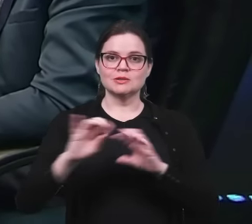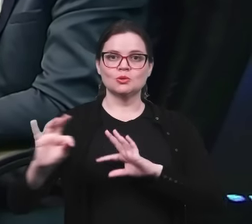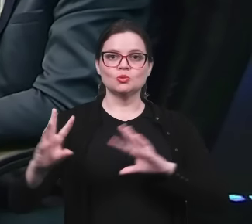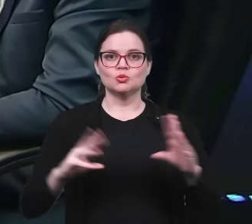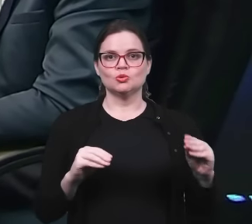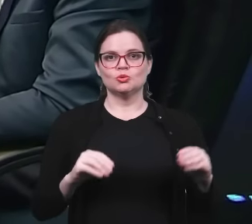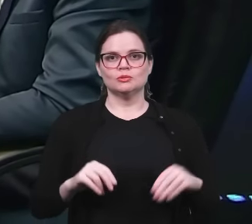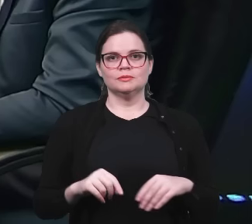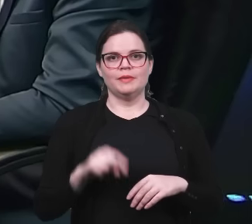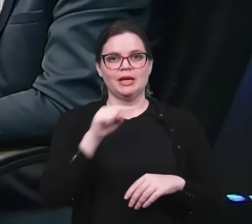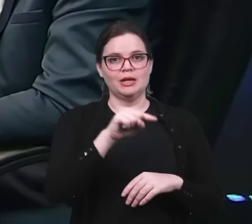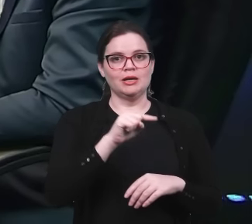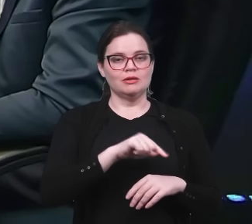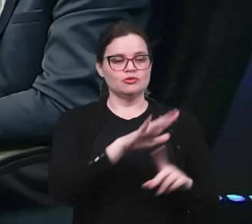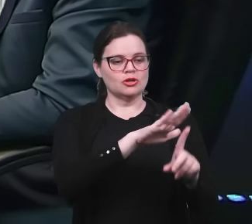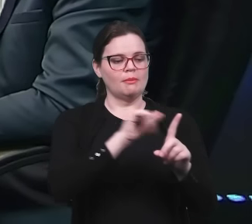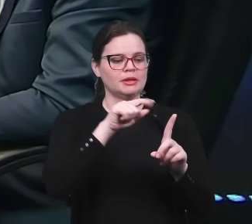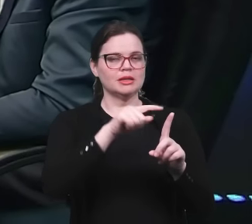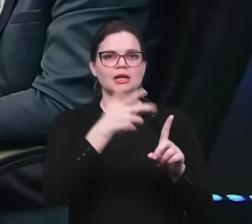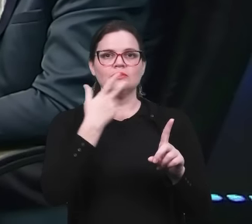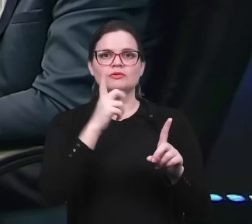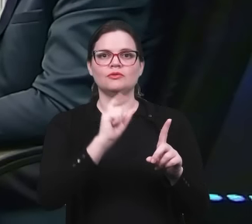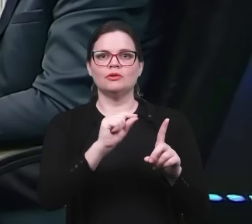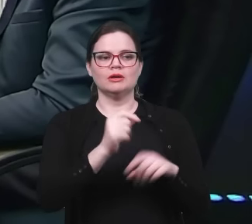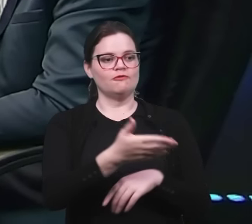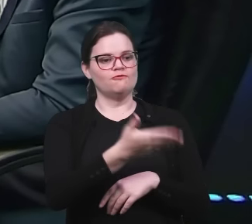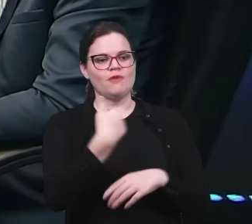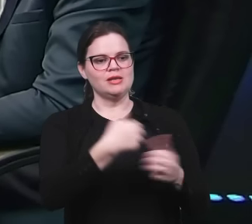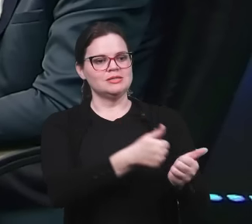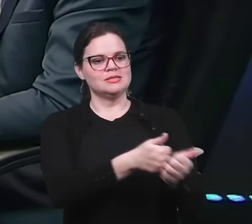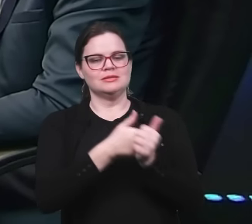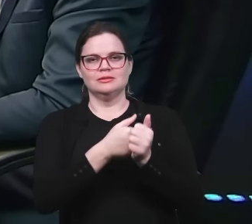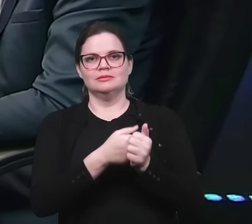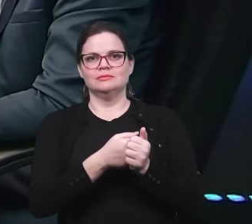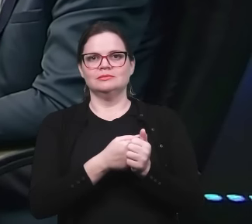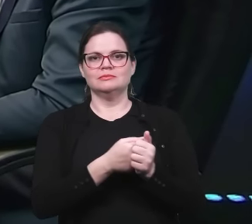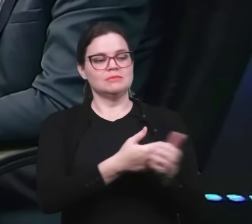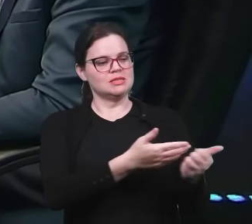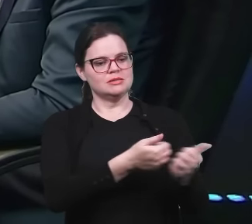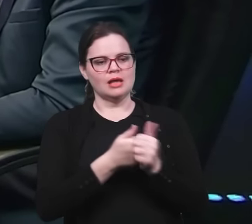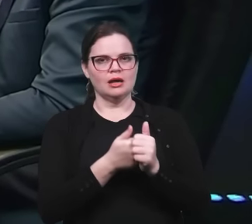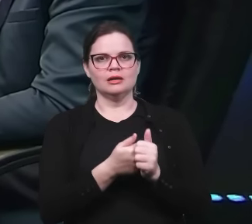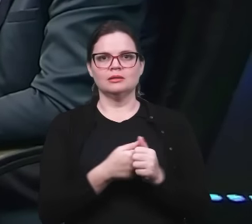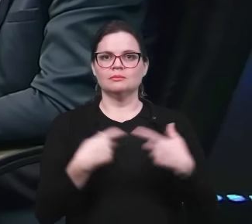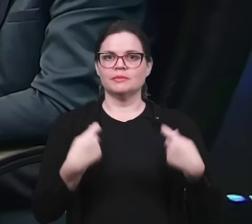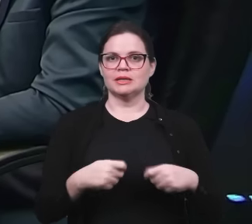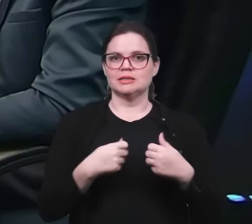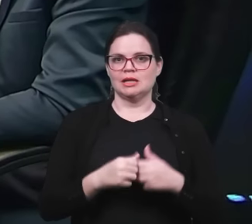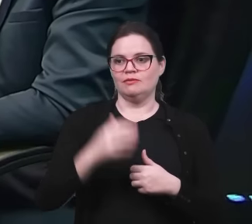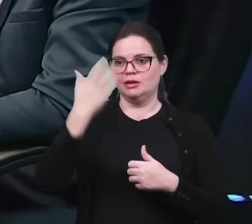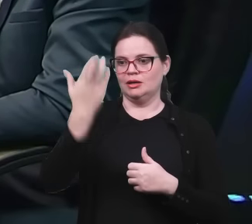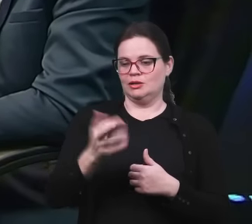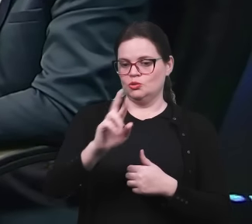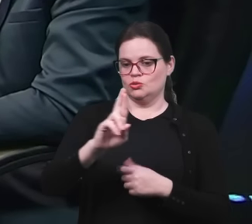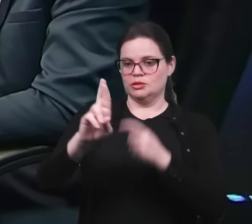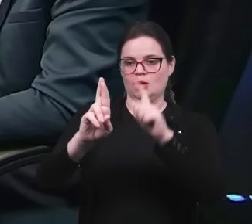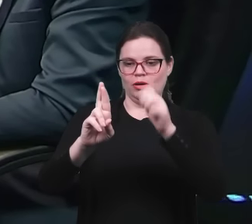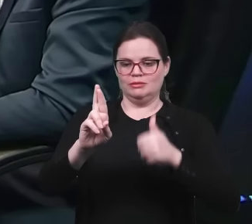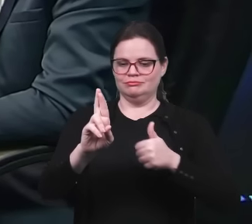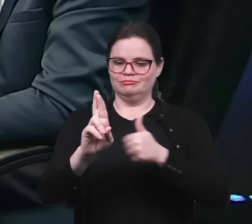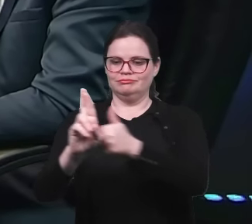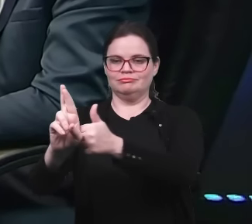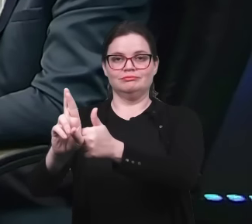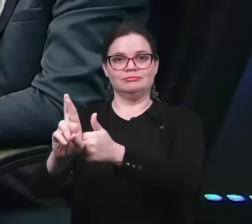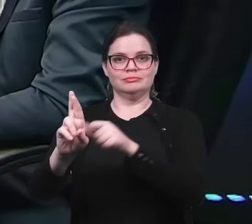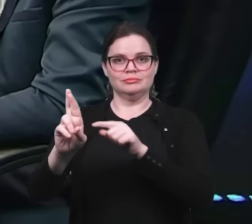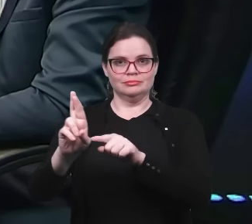foi: segue-me. Um chamado imperativo, né, novamente. Pedro tinha que andar atrás, tinha que ser seguido,